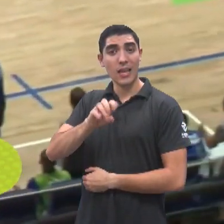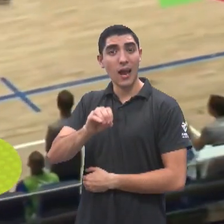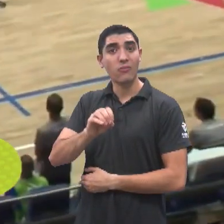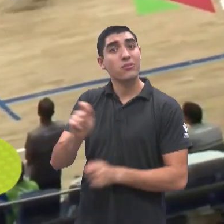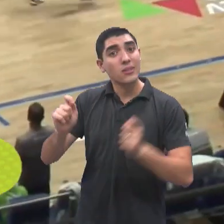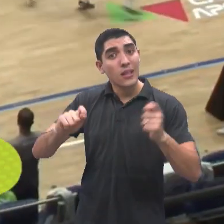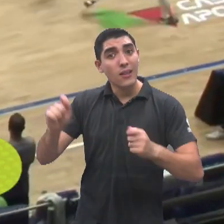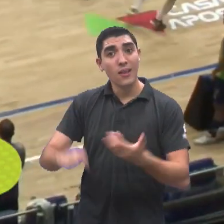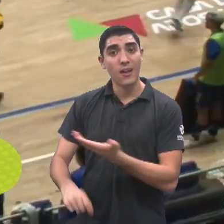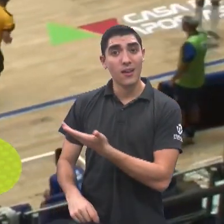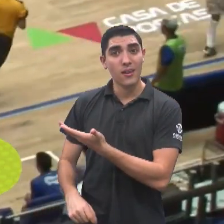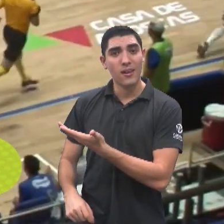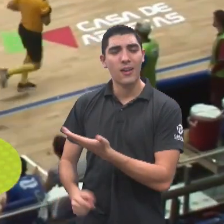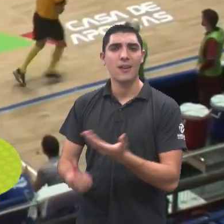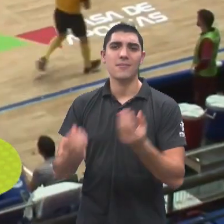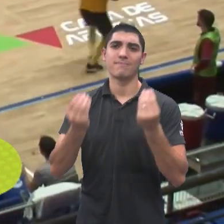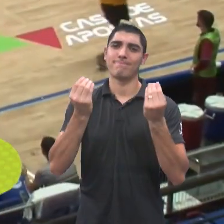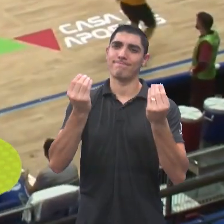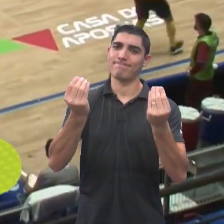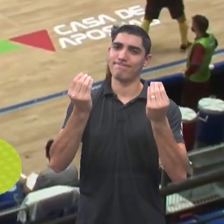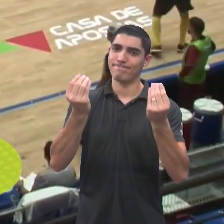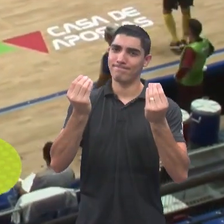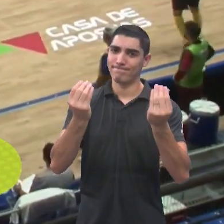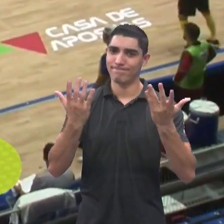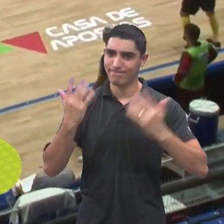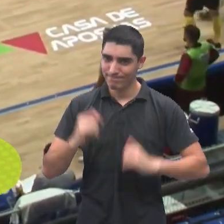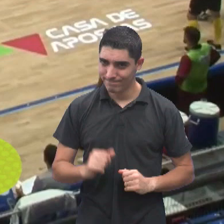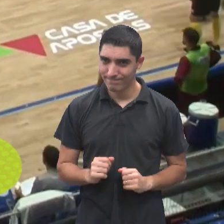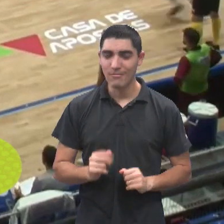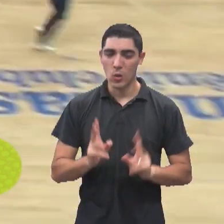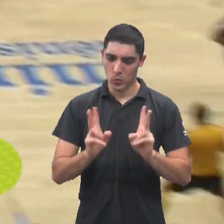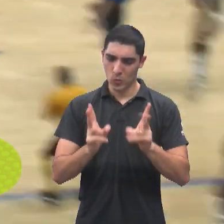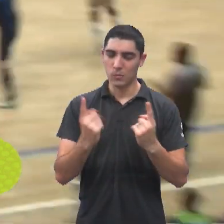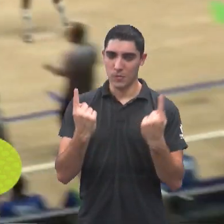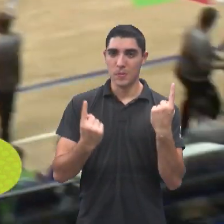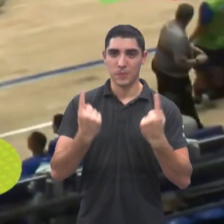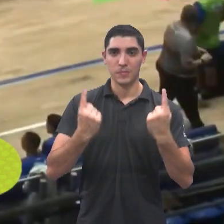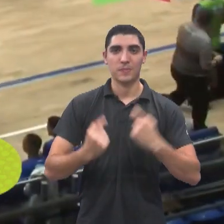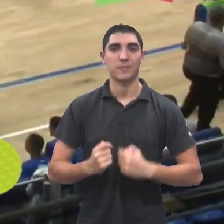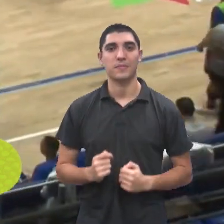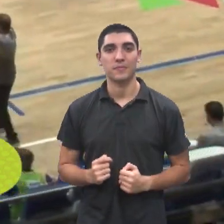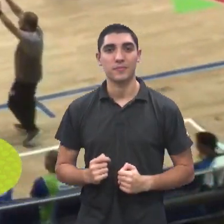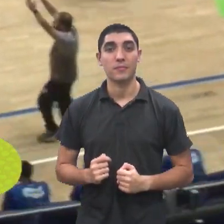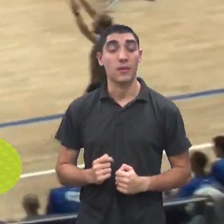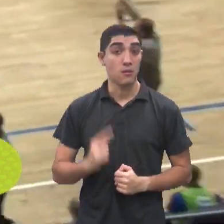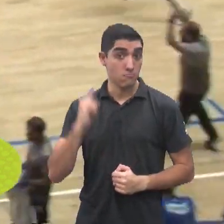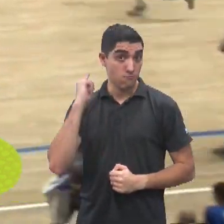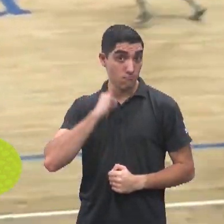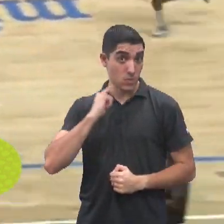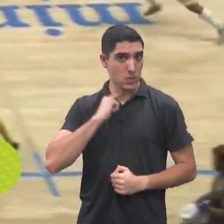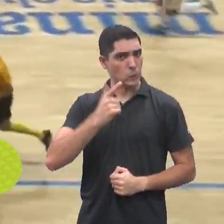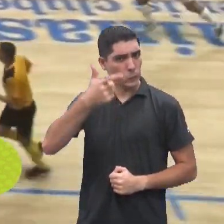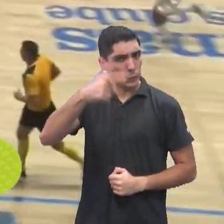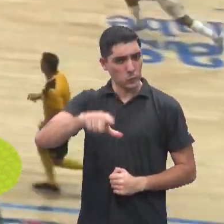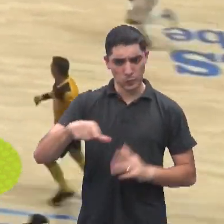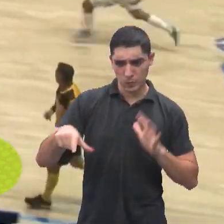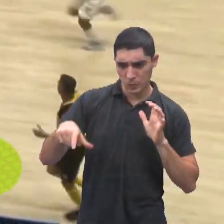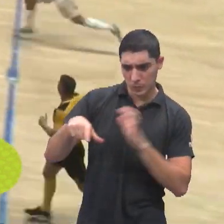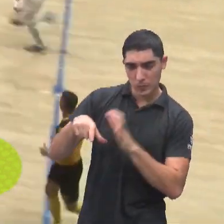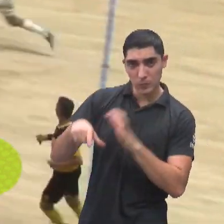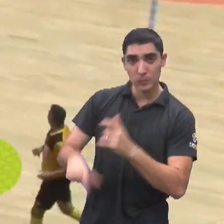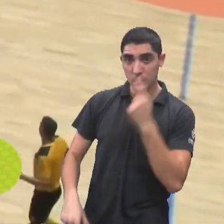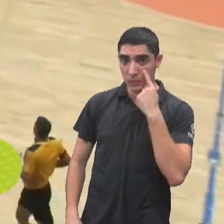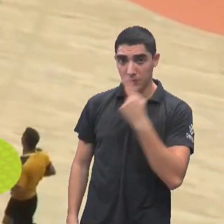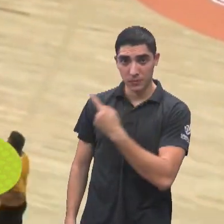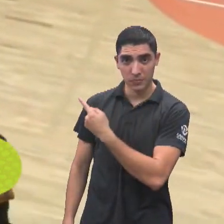José. Ô Gustavo, segue 1-1. O Minas respondeu com Pintinho, que carregou pelo